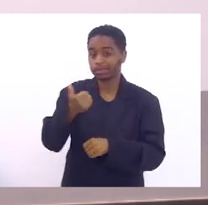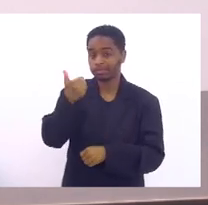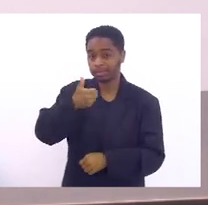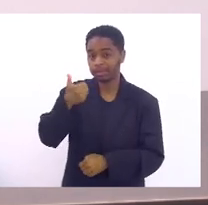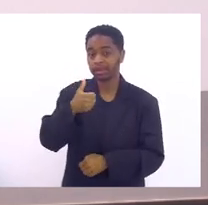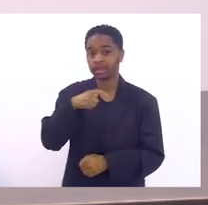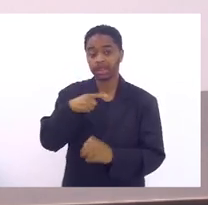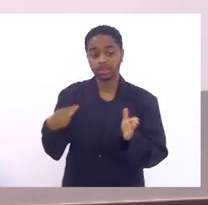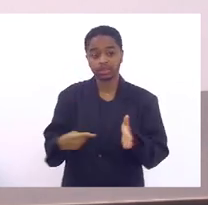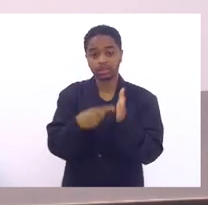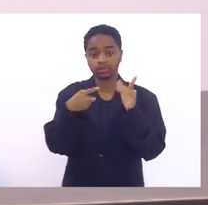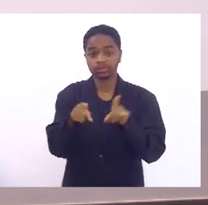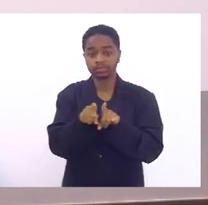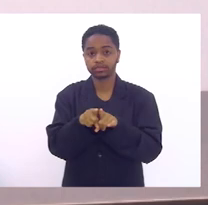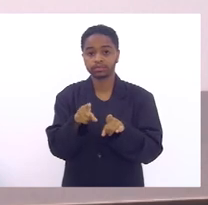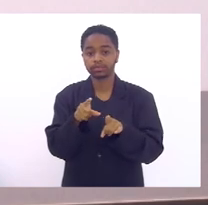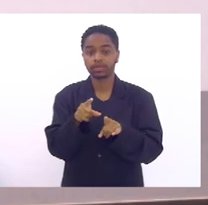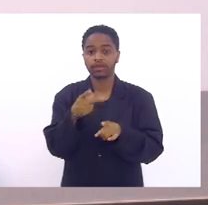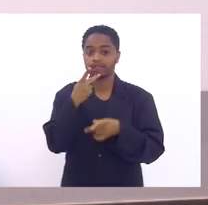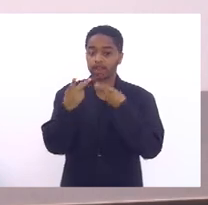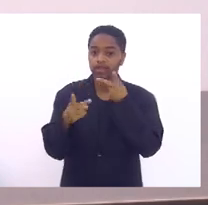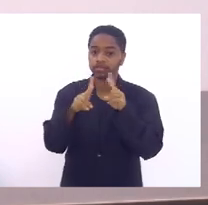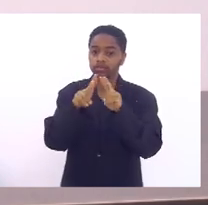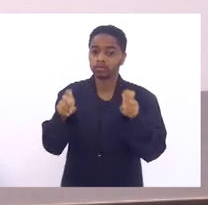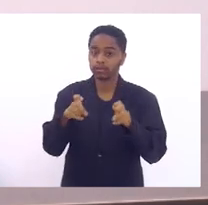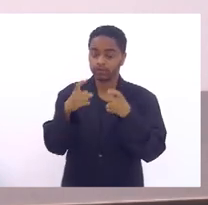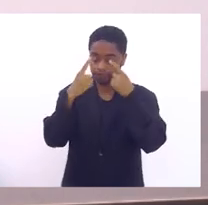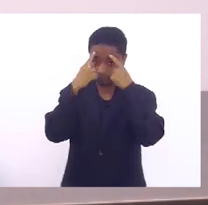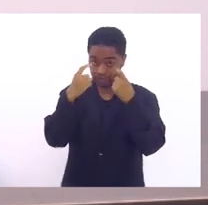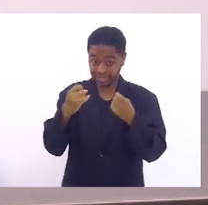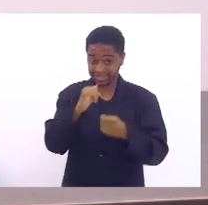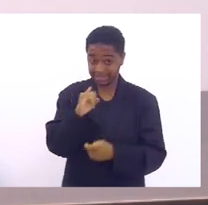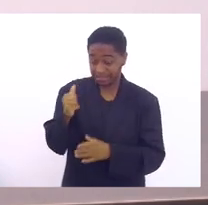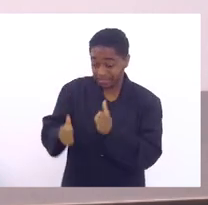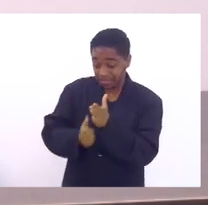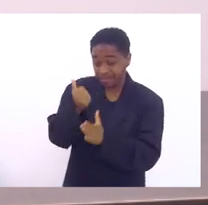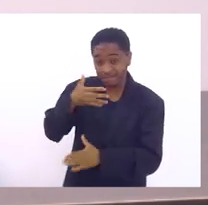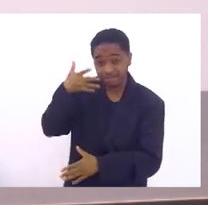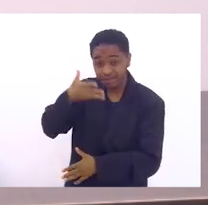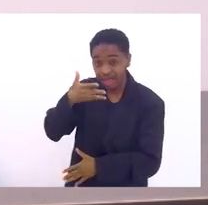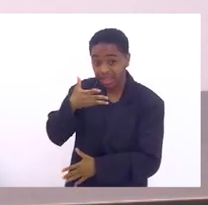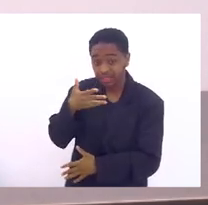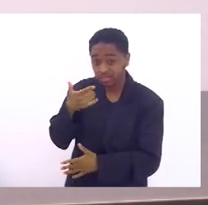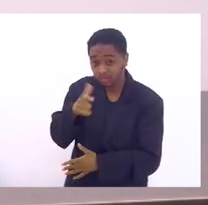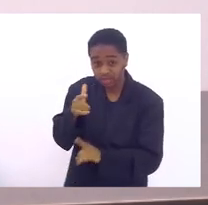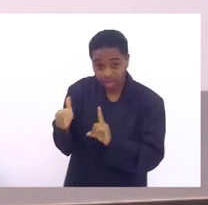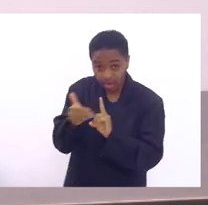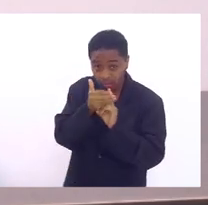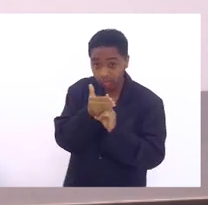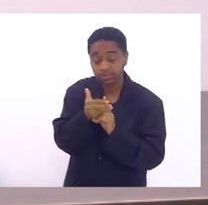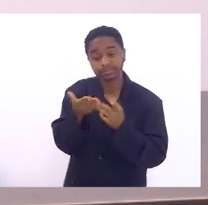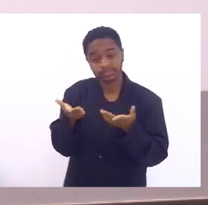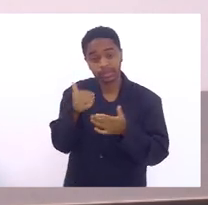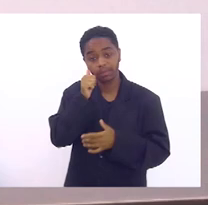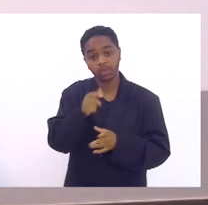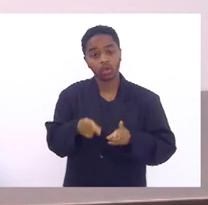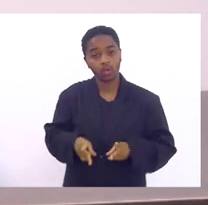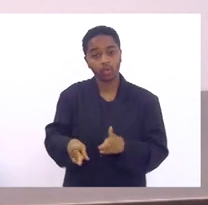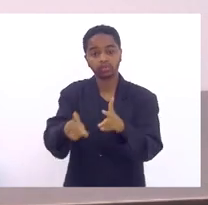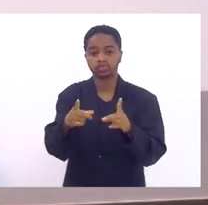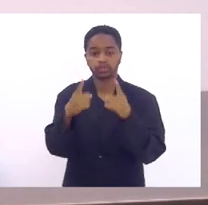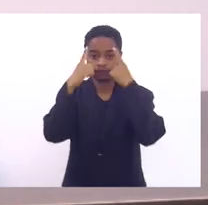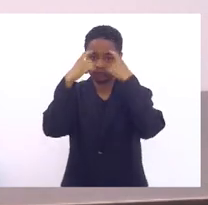aspas mas de falar ativamente sobre a situação de violência se essa primeira fala ela não é acolhida a chance da mulher permanecer da situação de violência ela aumenta